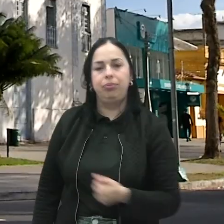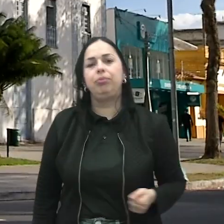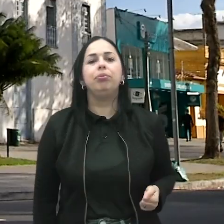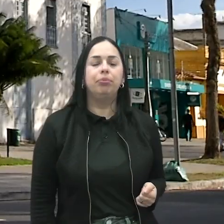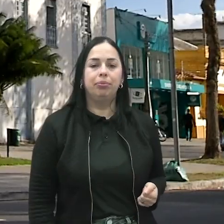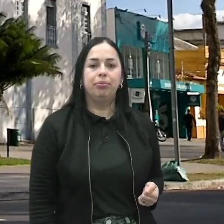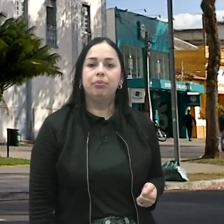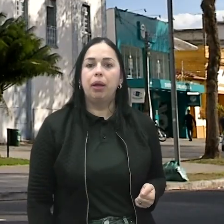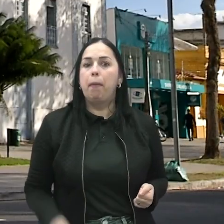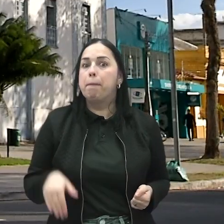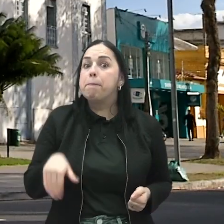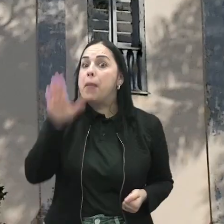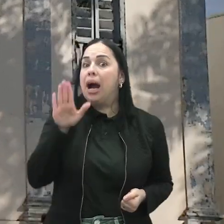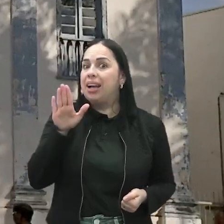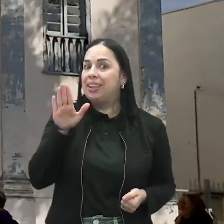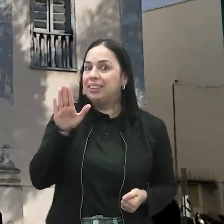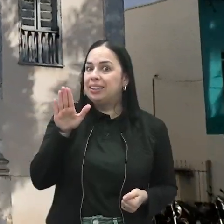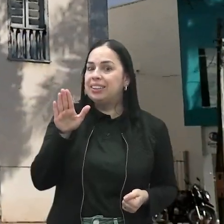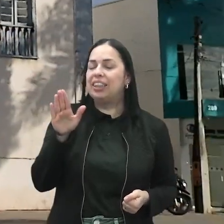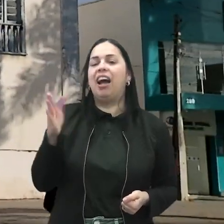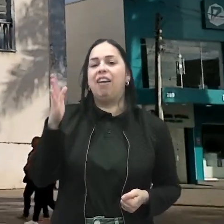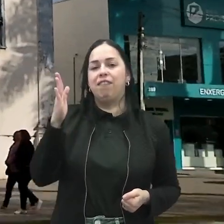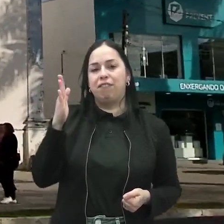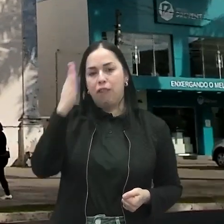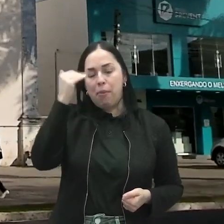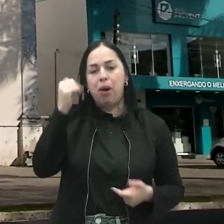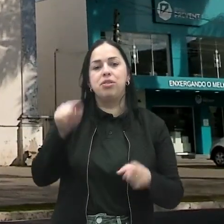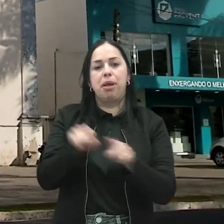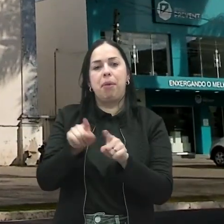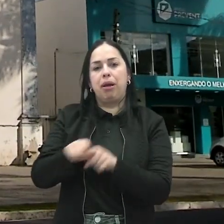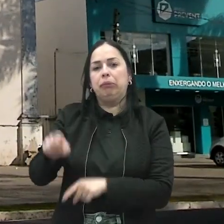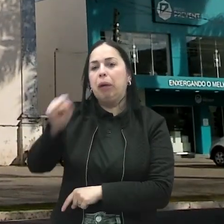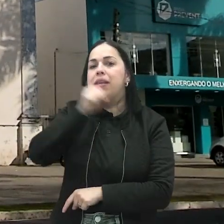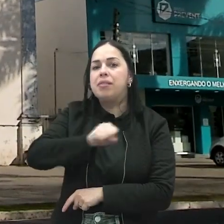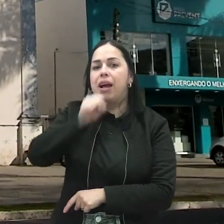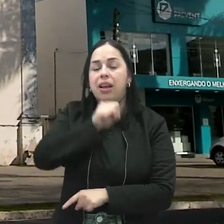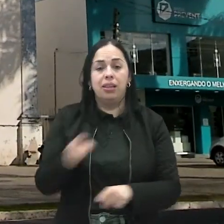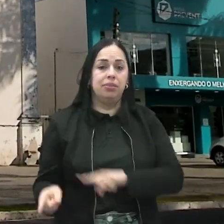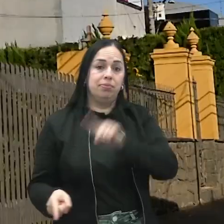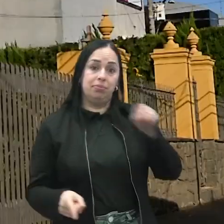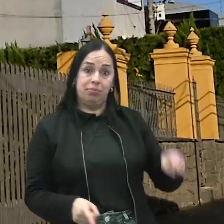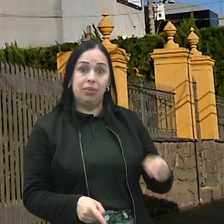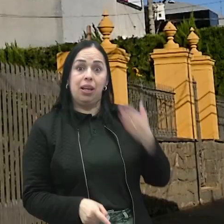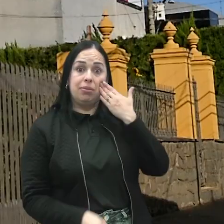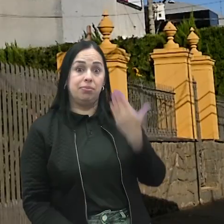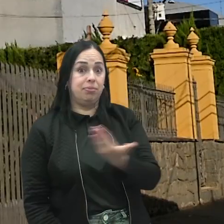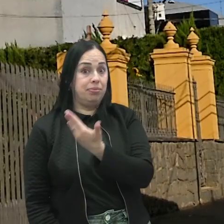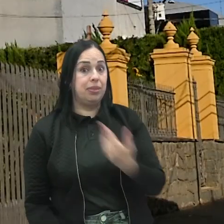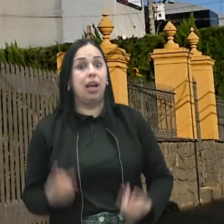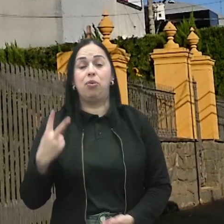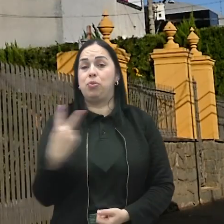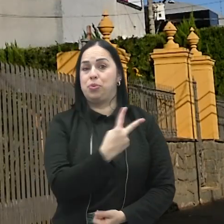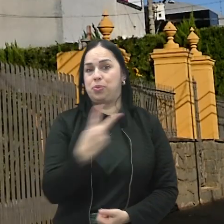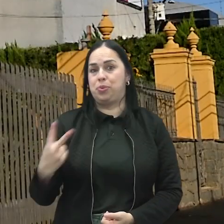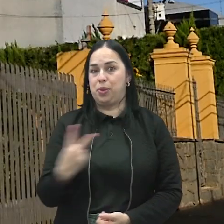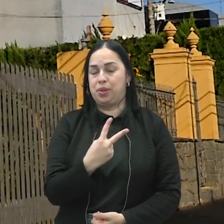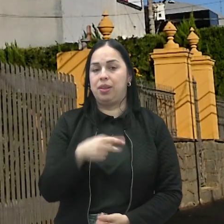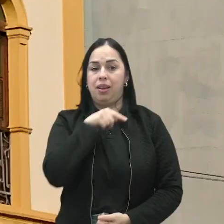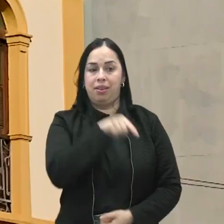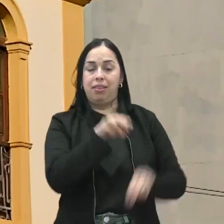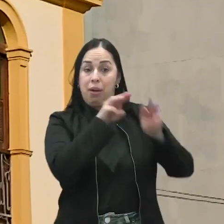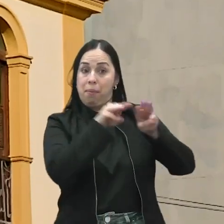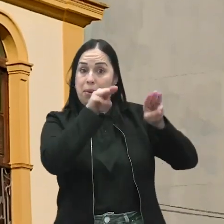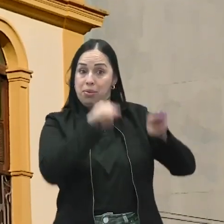da Igreja São Benedito, o mais antigo patrimônio material de São José, e da Capela Nossa Senhora